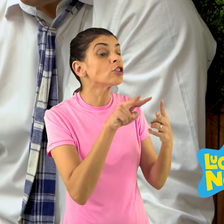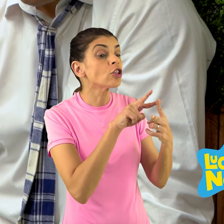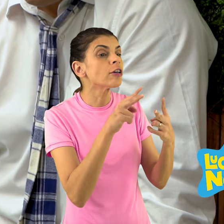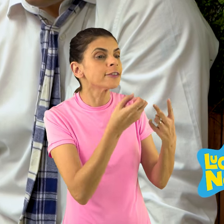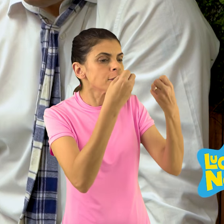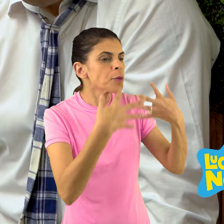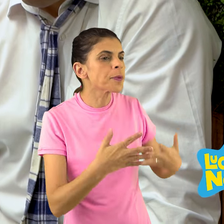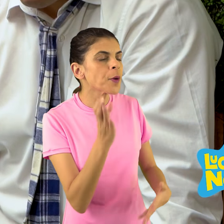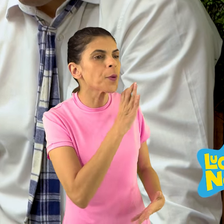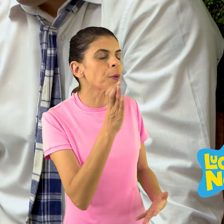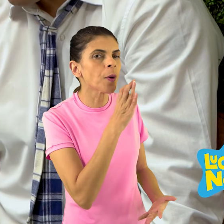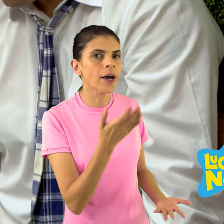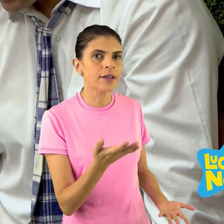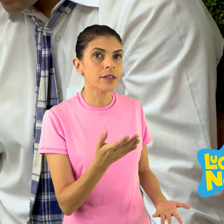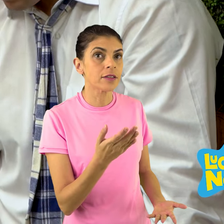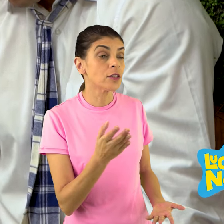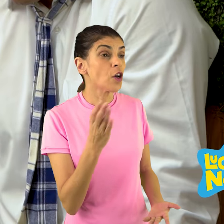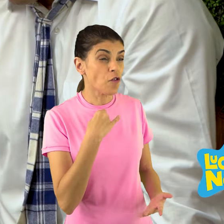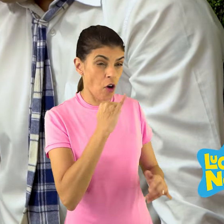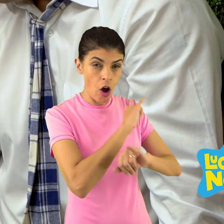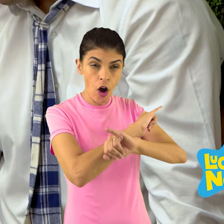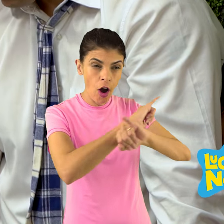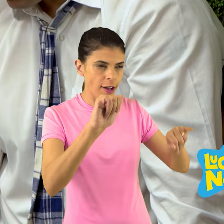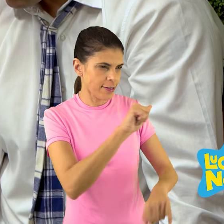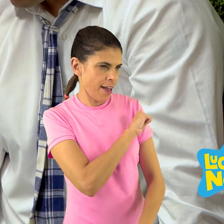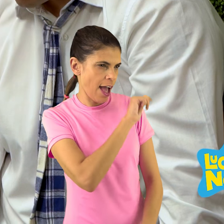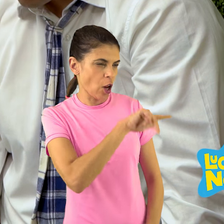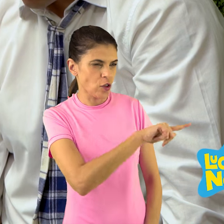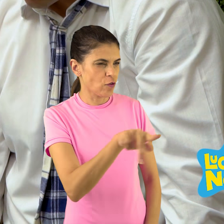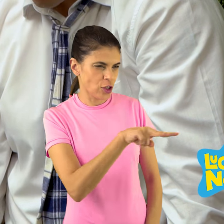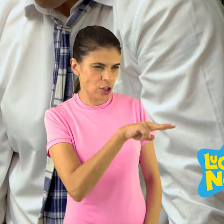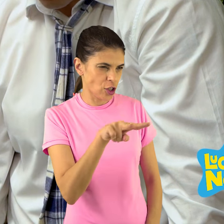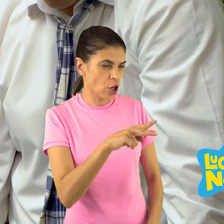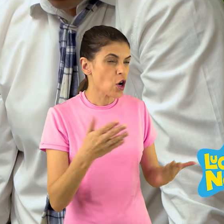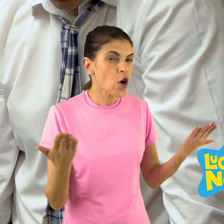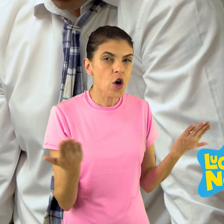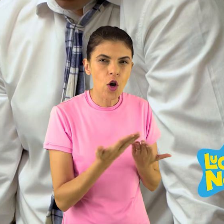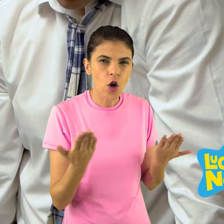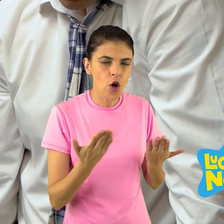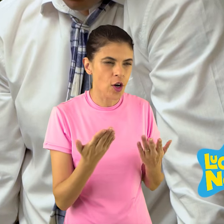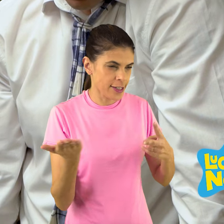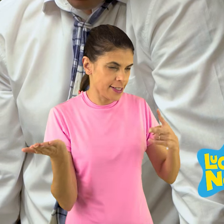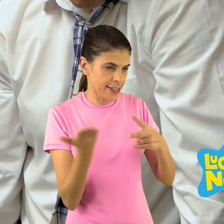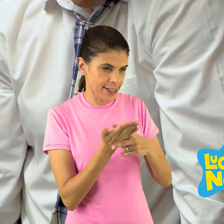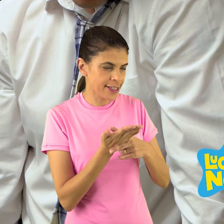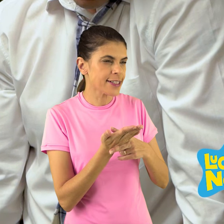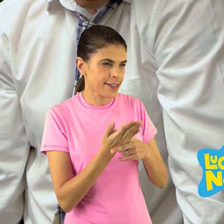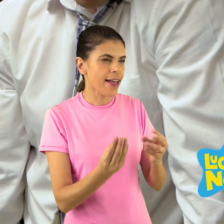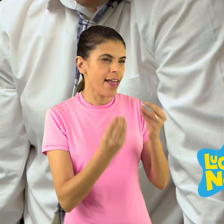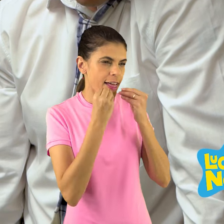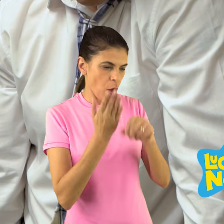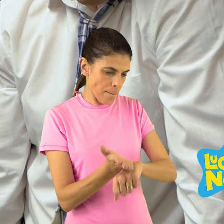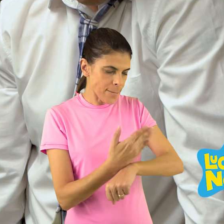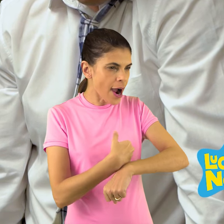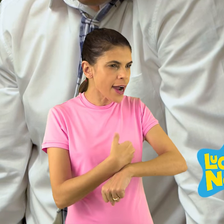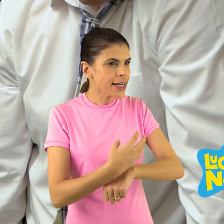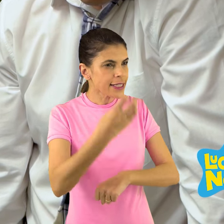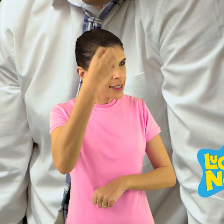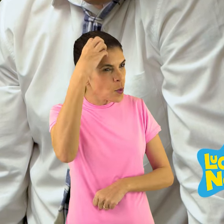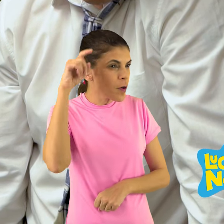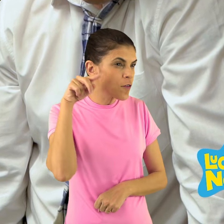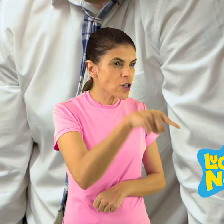detalhes. E eu vou contar para todos os alunos da escola que hoje o recreio terminou mais cedo por culpa